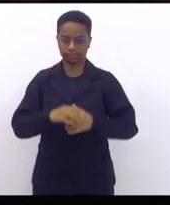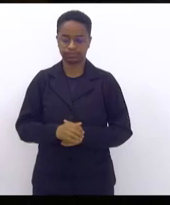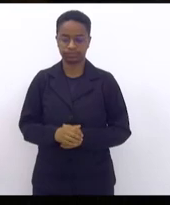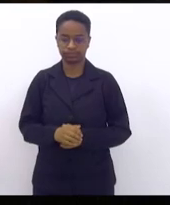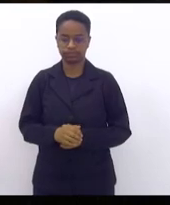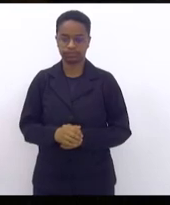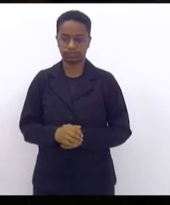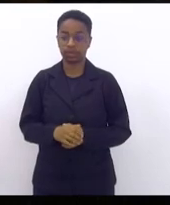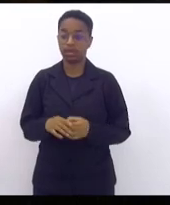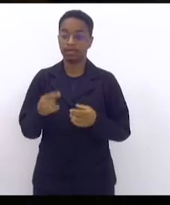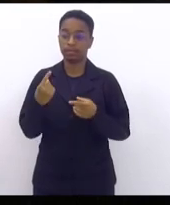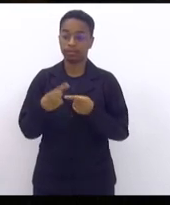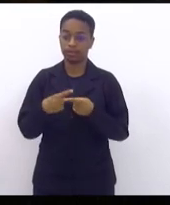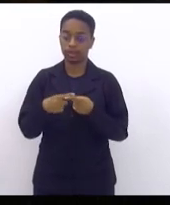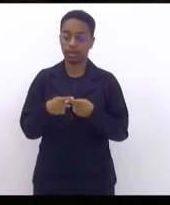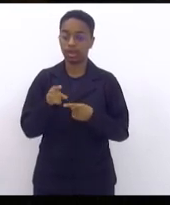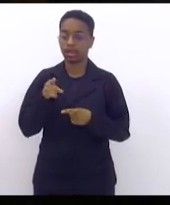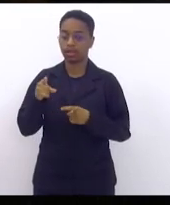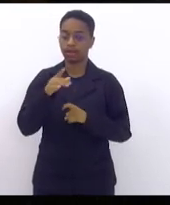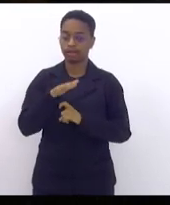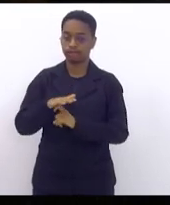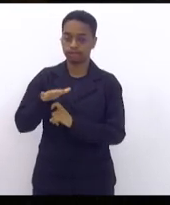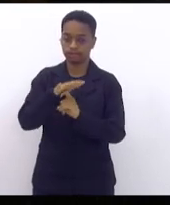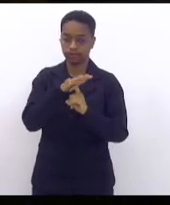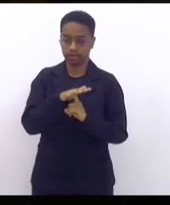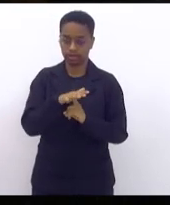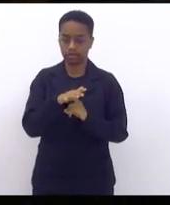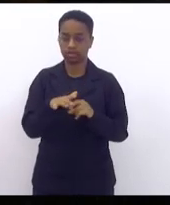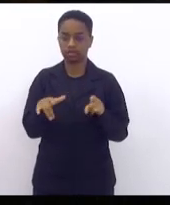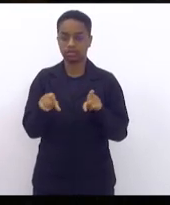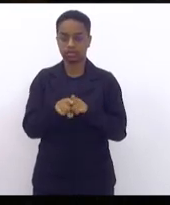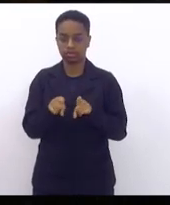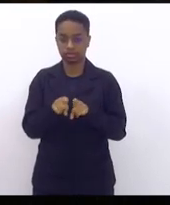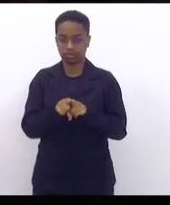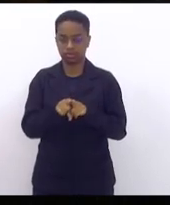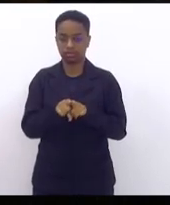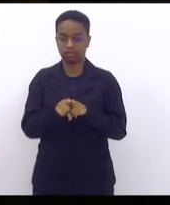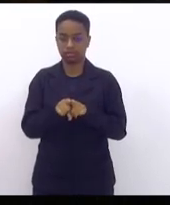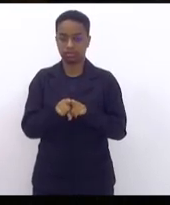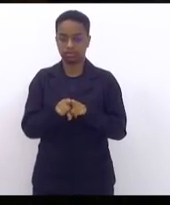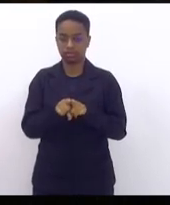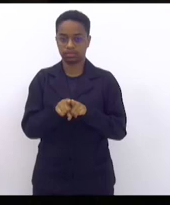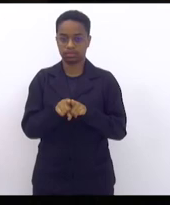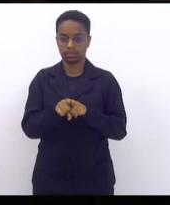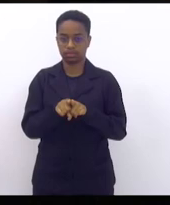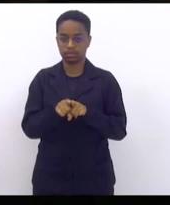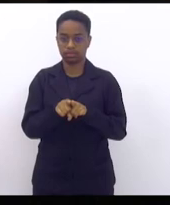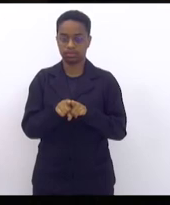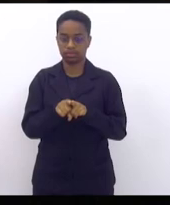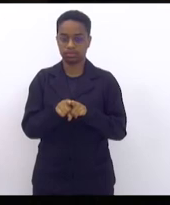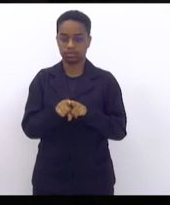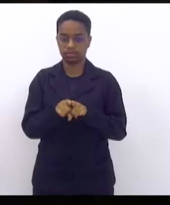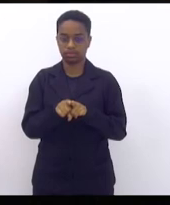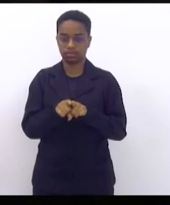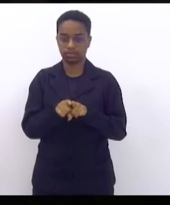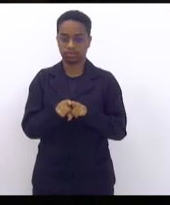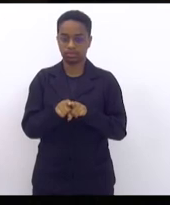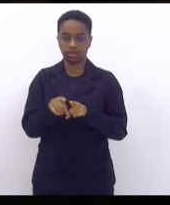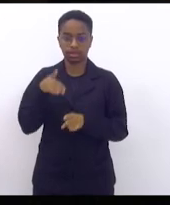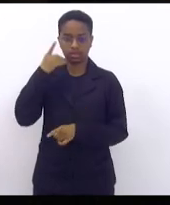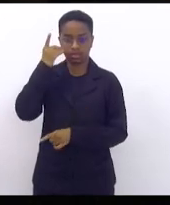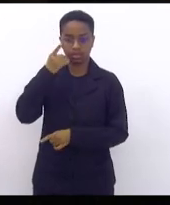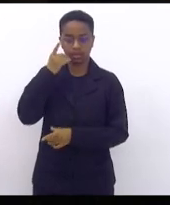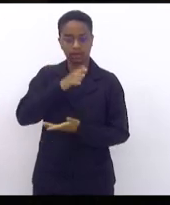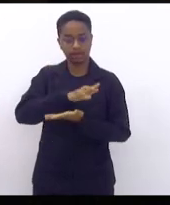Porque também a Feira de São Cristóvão, deputada Marina, é visitada por parlamentares